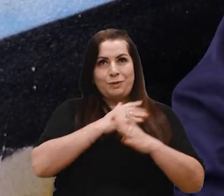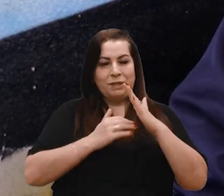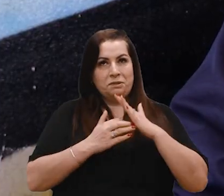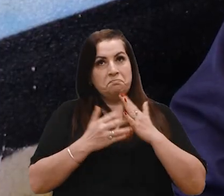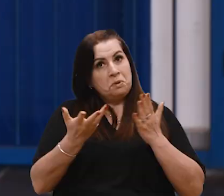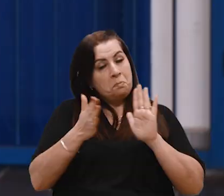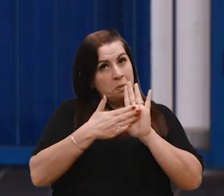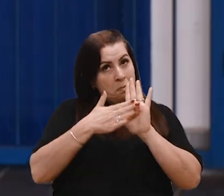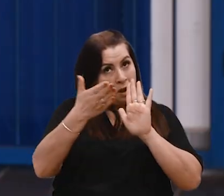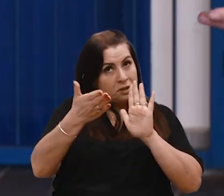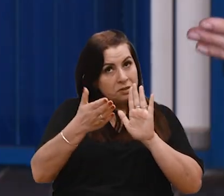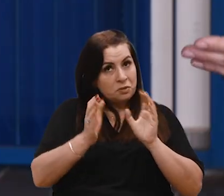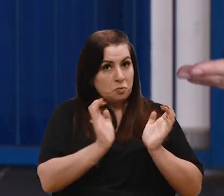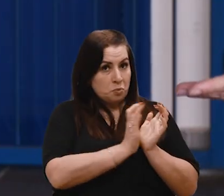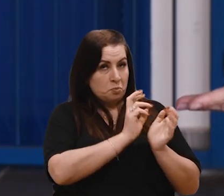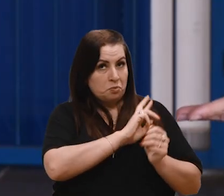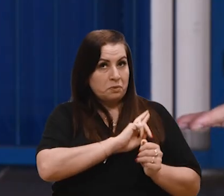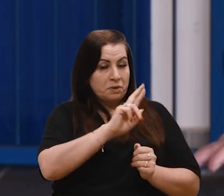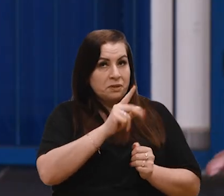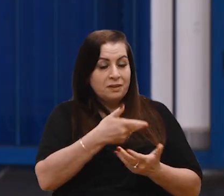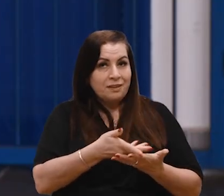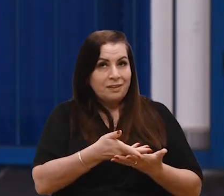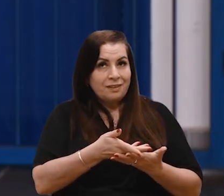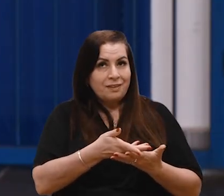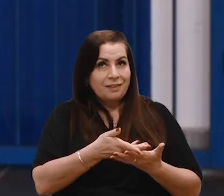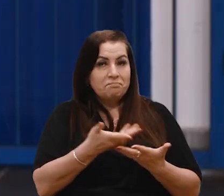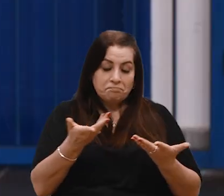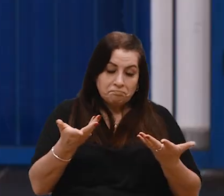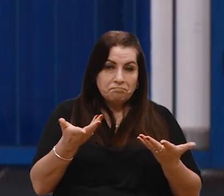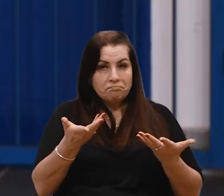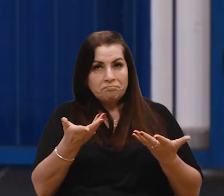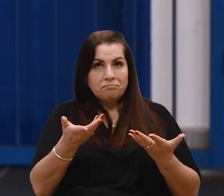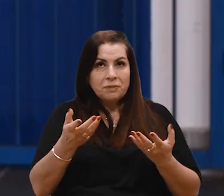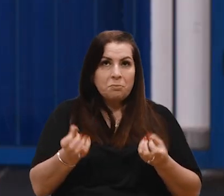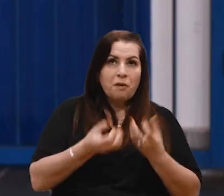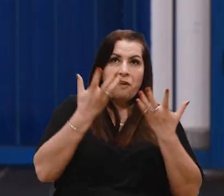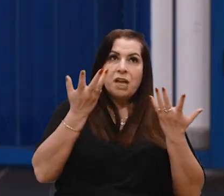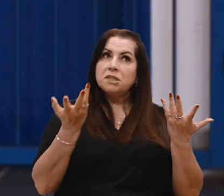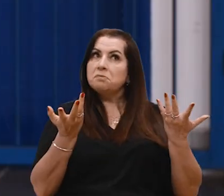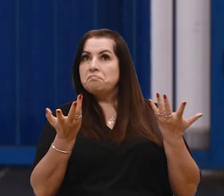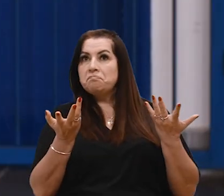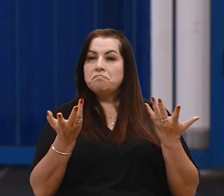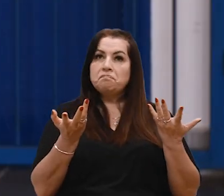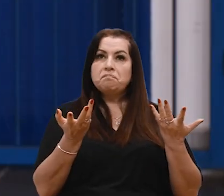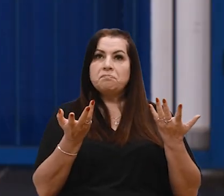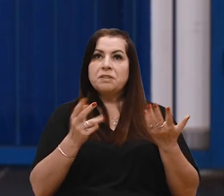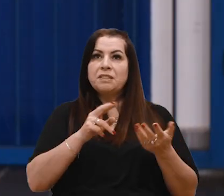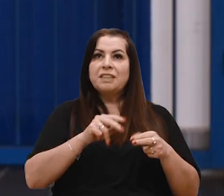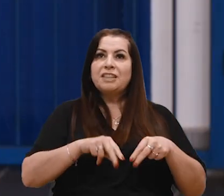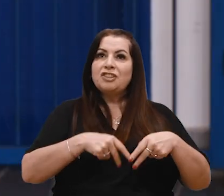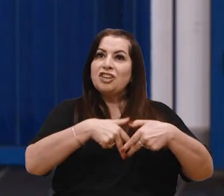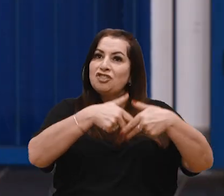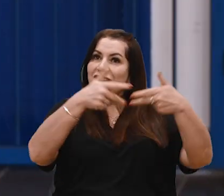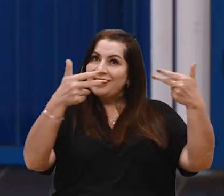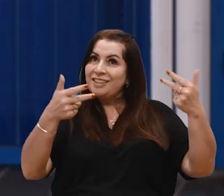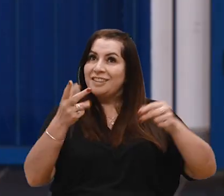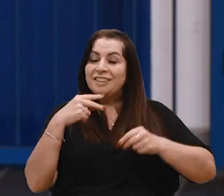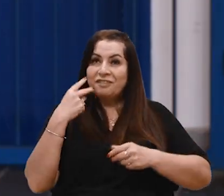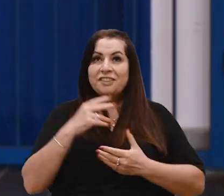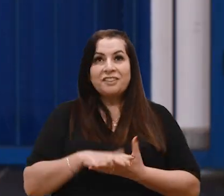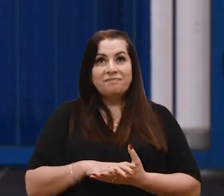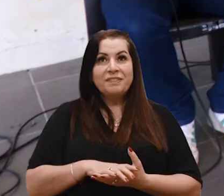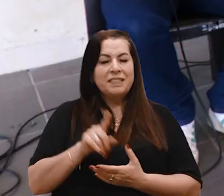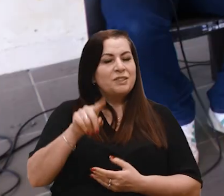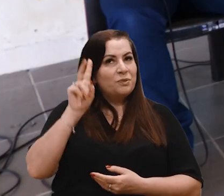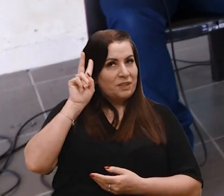imigrantes. Talvez uma proposta do Grêmio, nesse sentido. Uma festa de etnias,